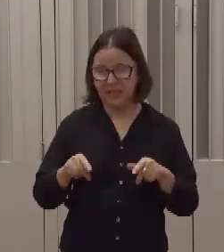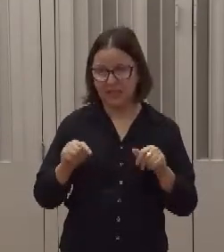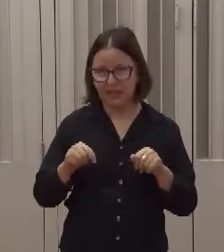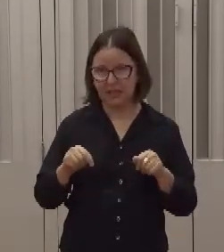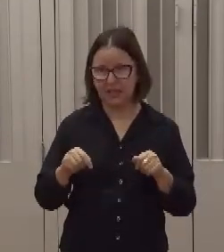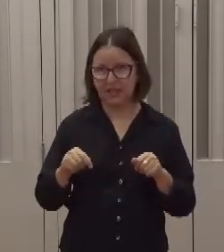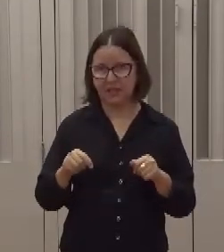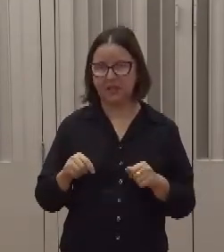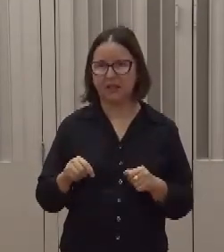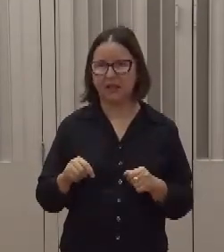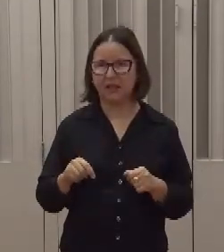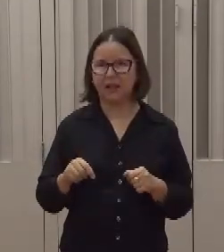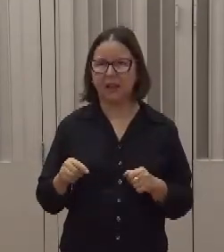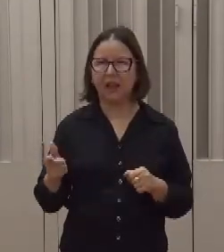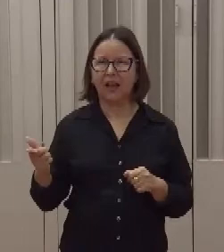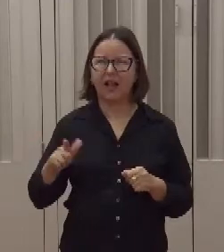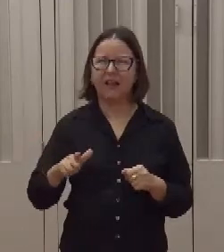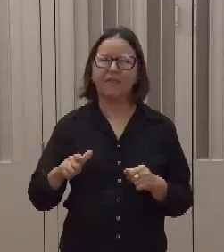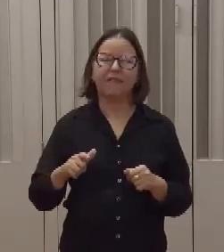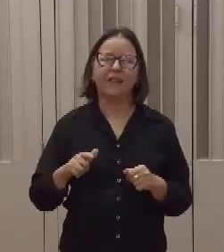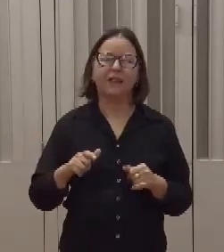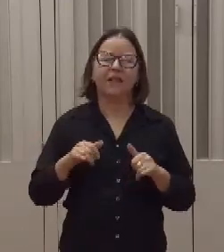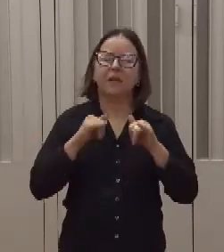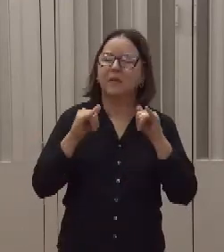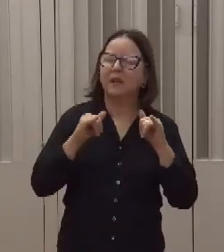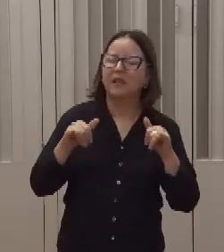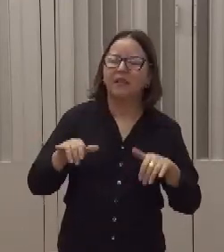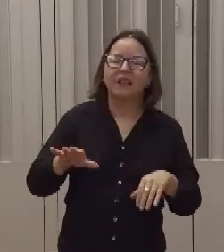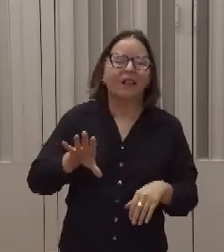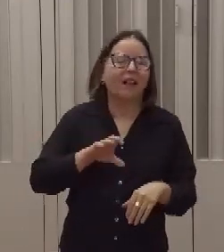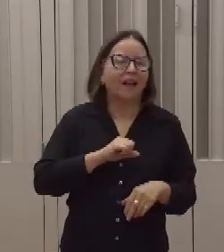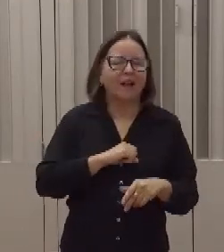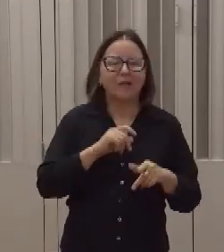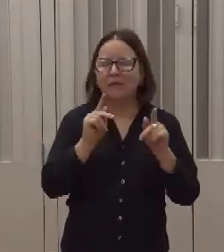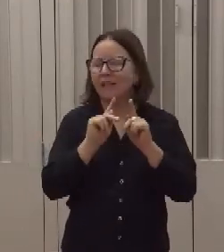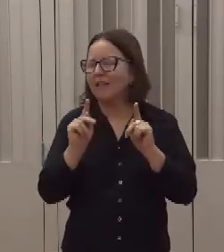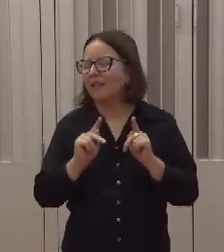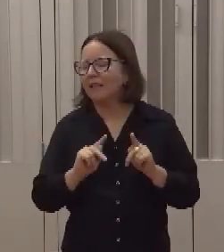com mensagens de amor, com mensagens de paz.